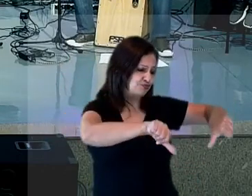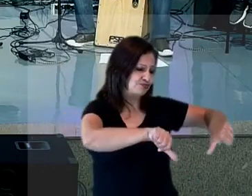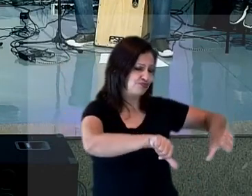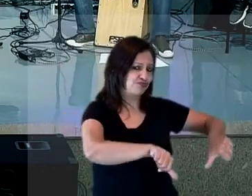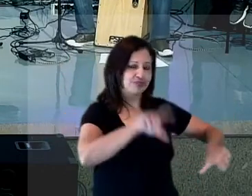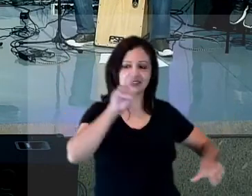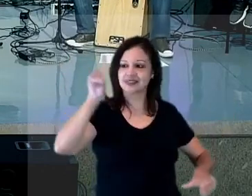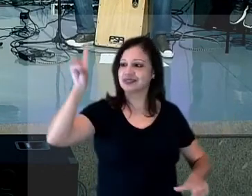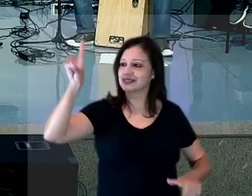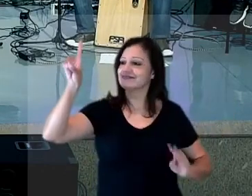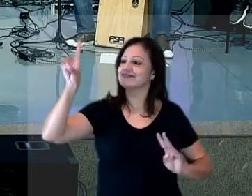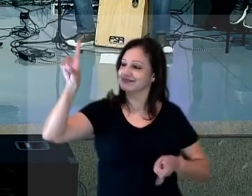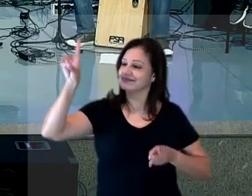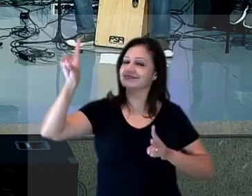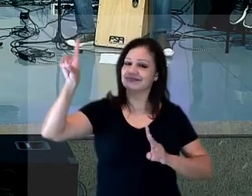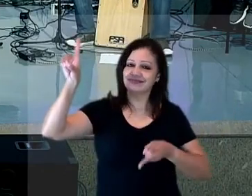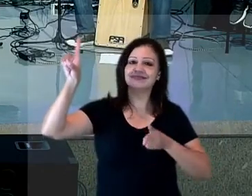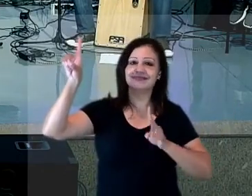sendo